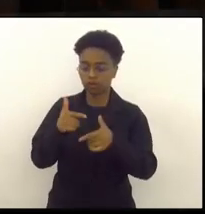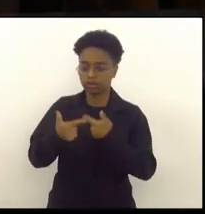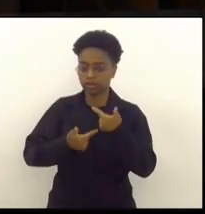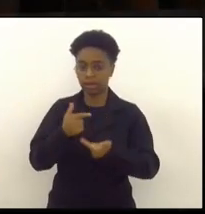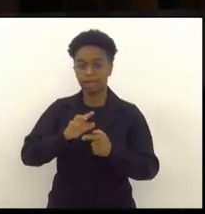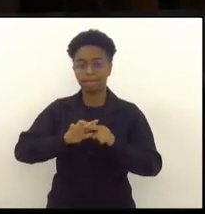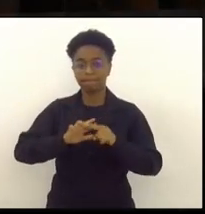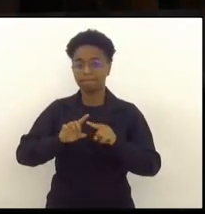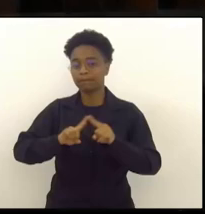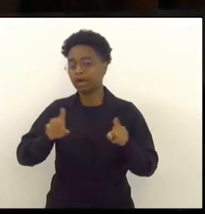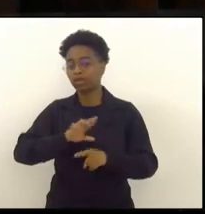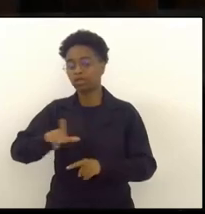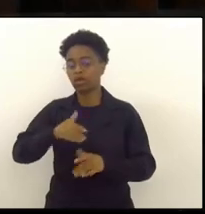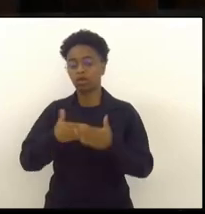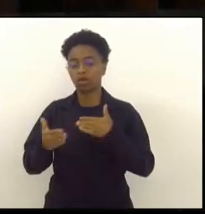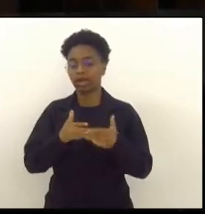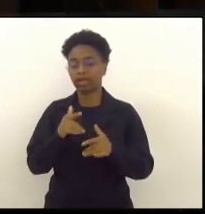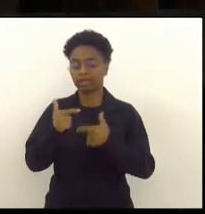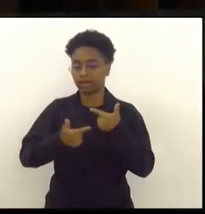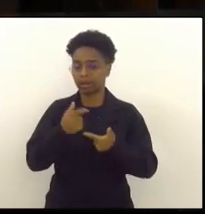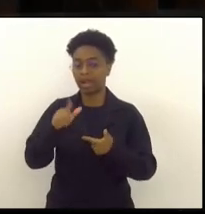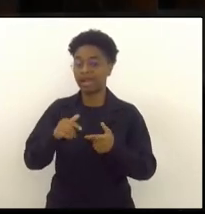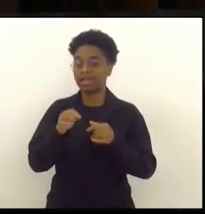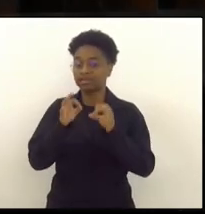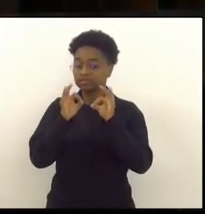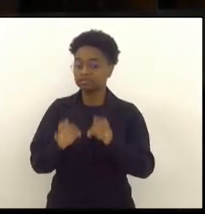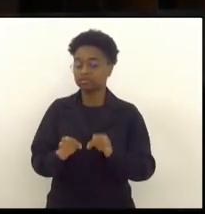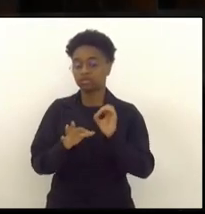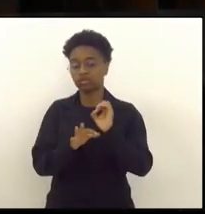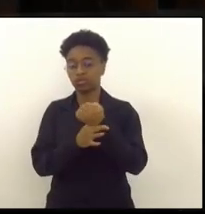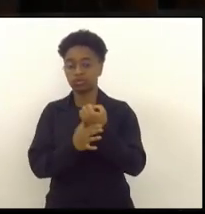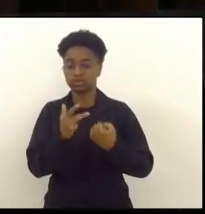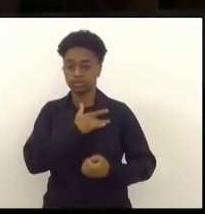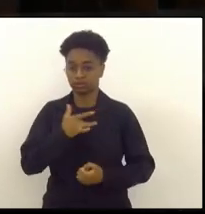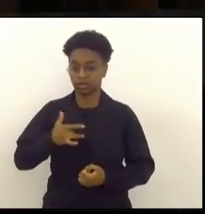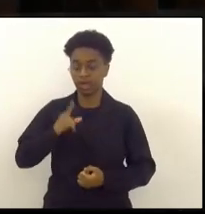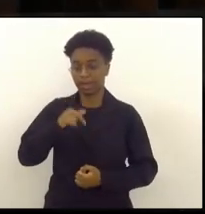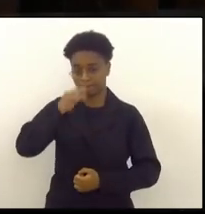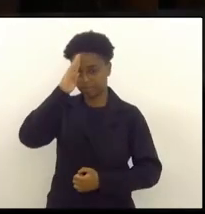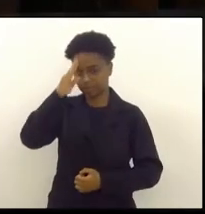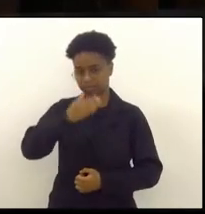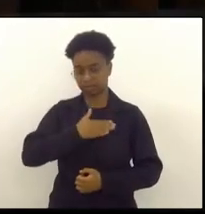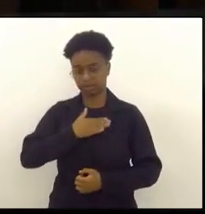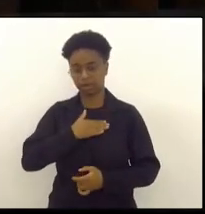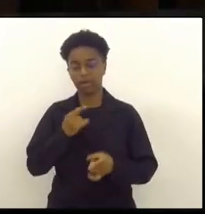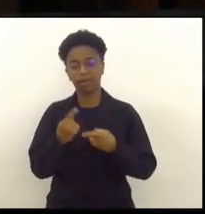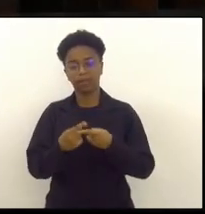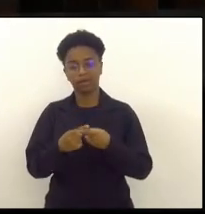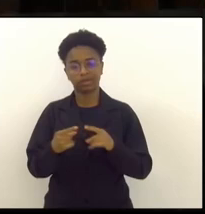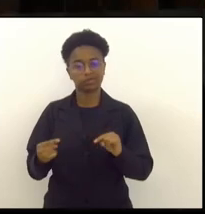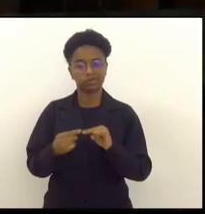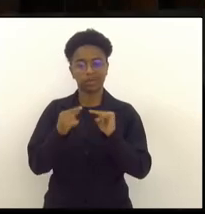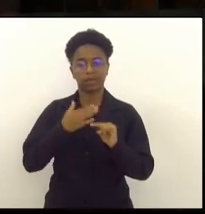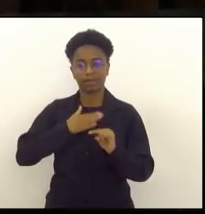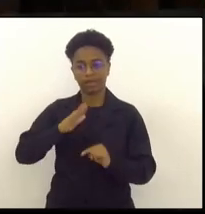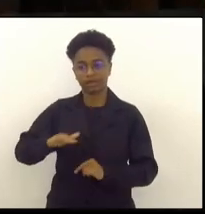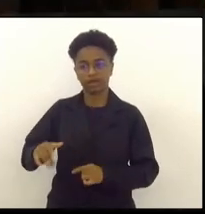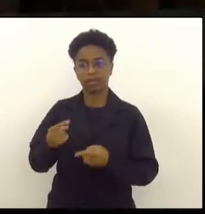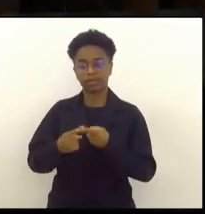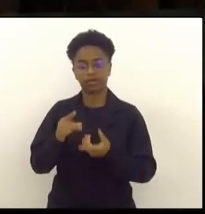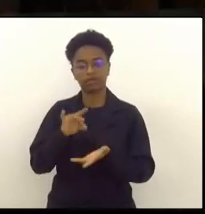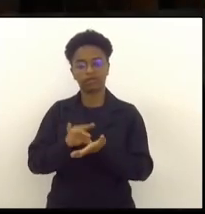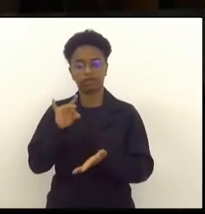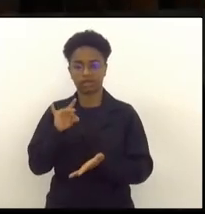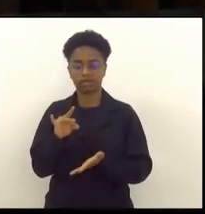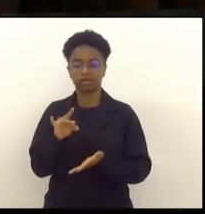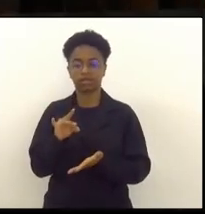qualquer trabalho, trabalho decente, seguro e saudável, são primordiais para mim. Porque isso vem da minha infância, onde você busca,